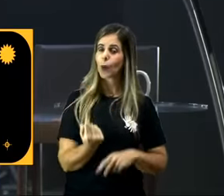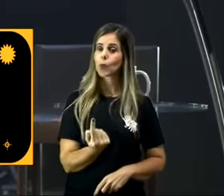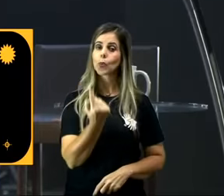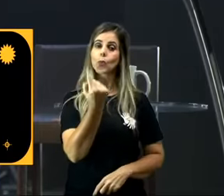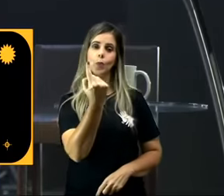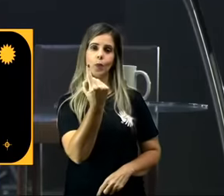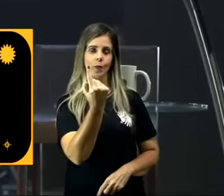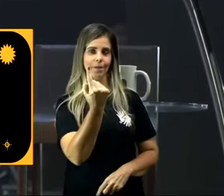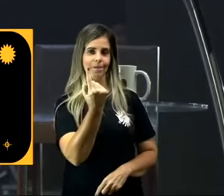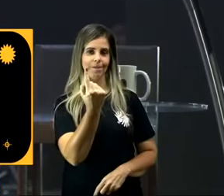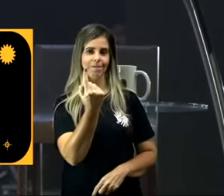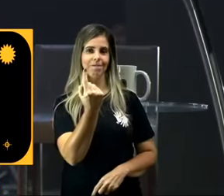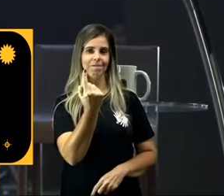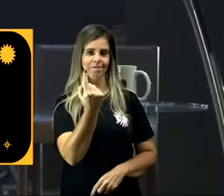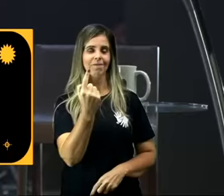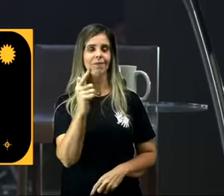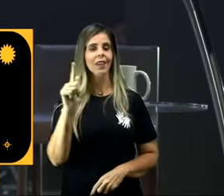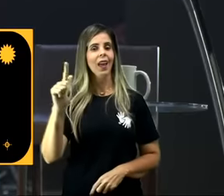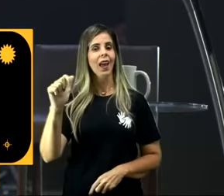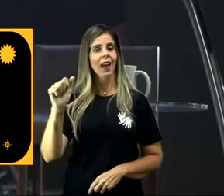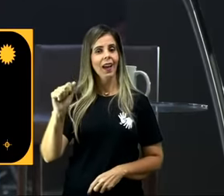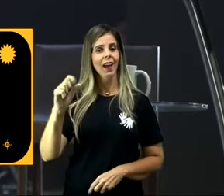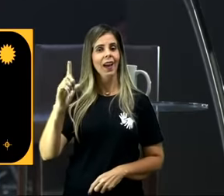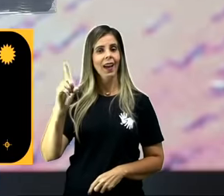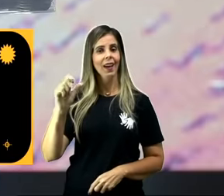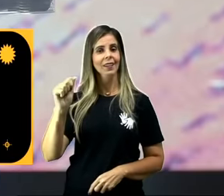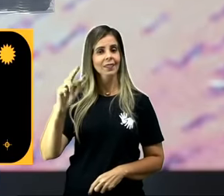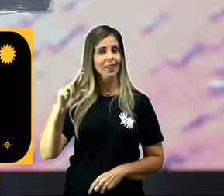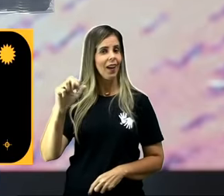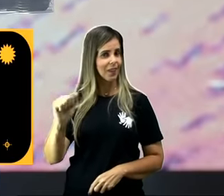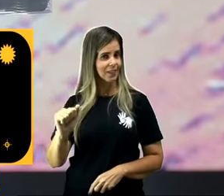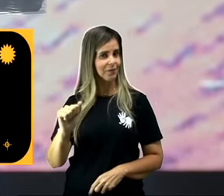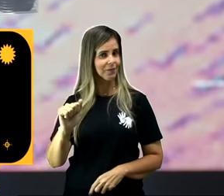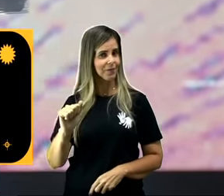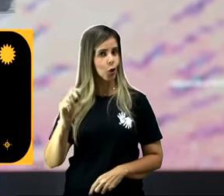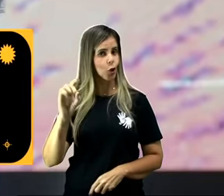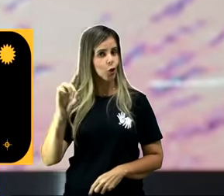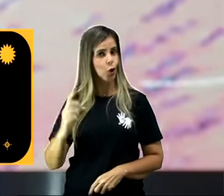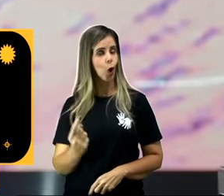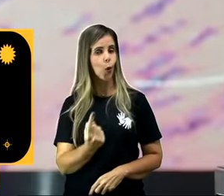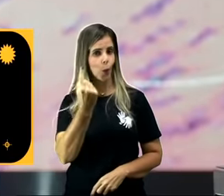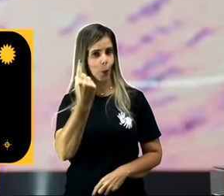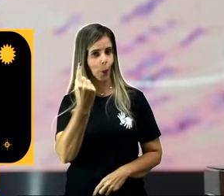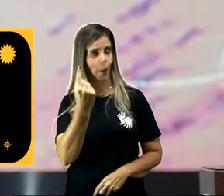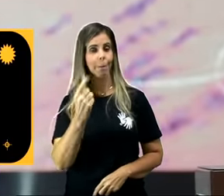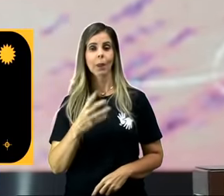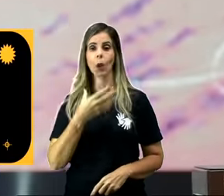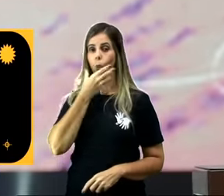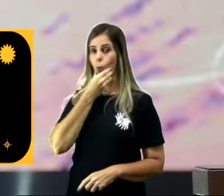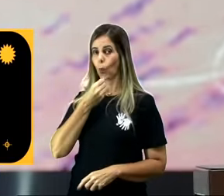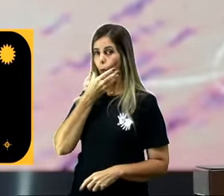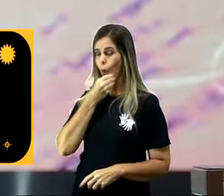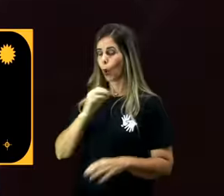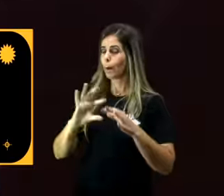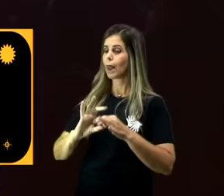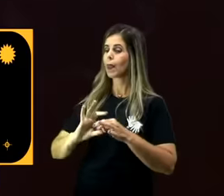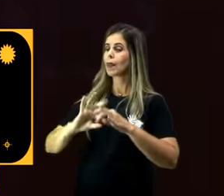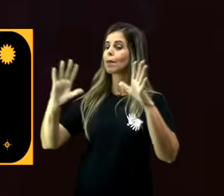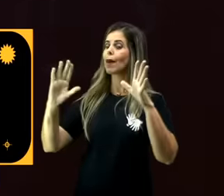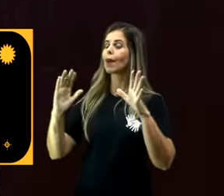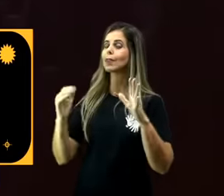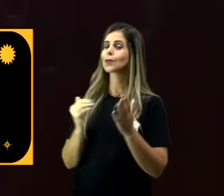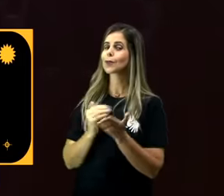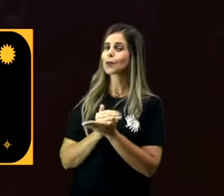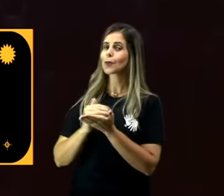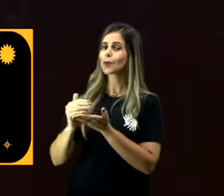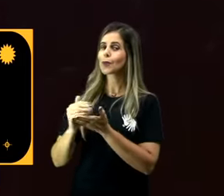A unção que está sobre ele é 10 vezes maior agora. Pega, pega, pega, pega. Pega na mão de alguém e diga assim: eu declaro, vai vir uma unção 10 vezes maior sobre a